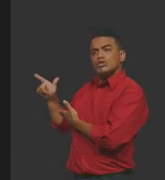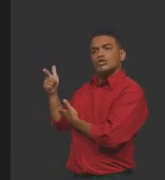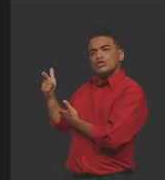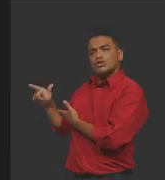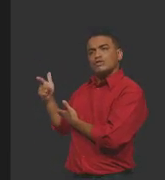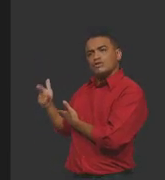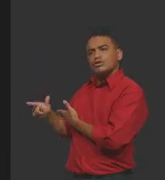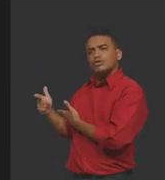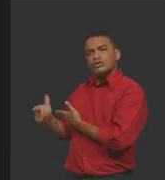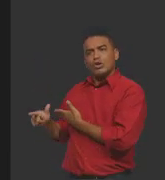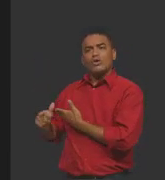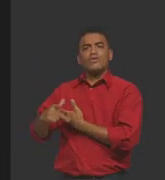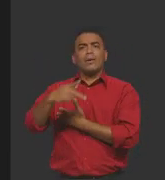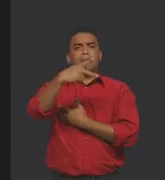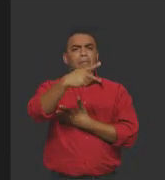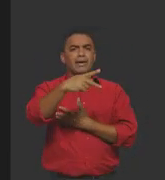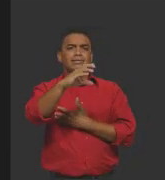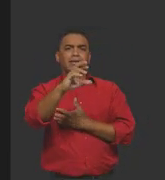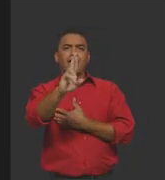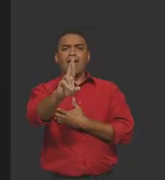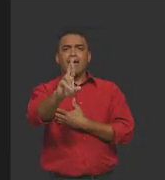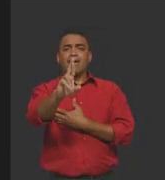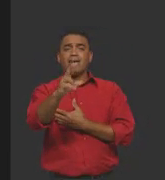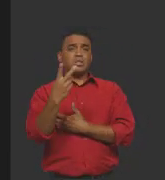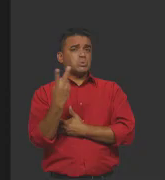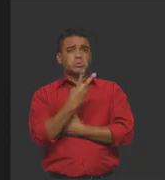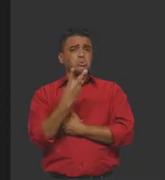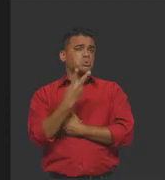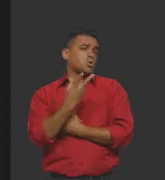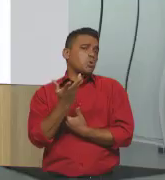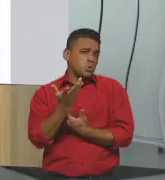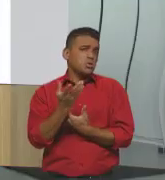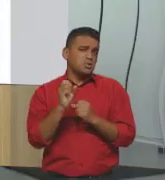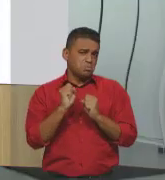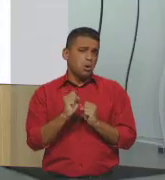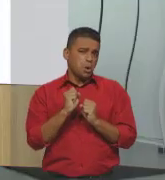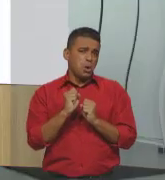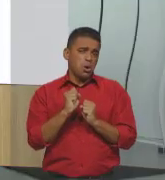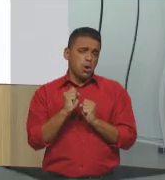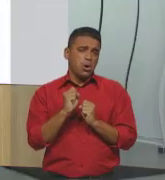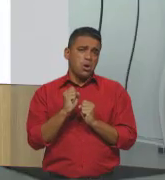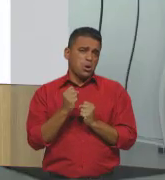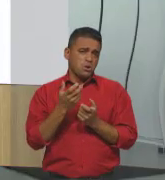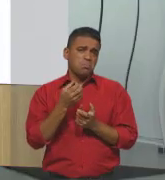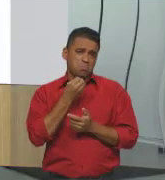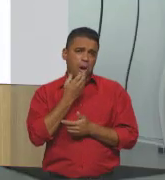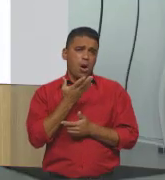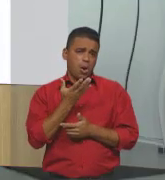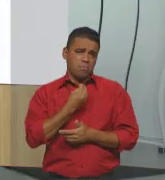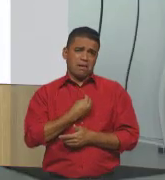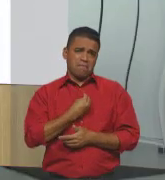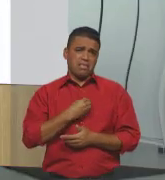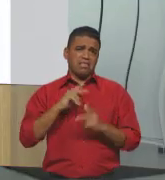de PCR. Todos dois, tá? Eles vão ser bem úteis e bem